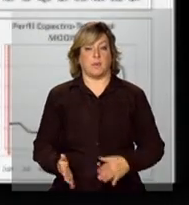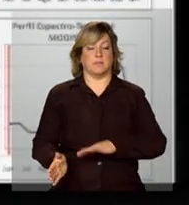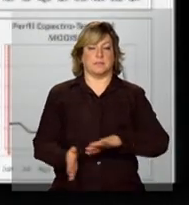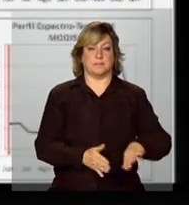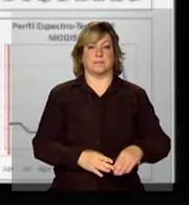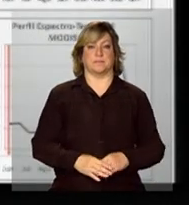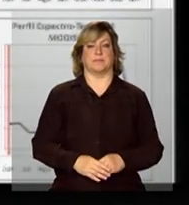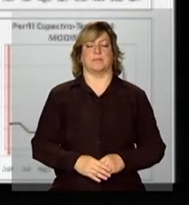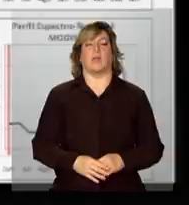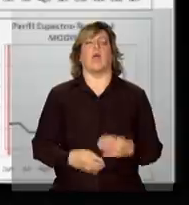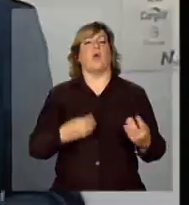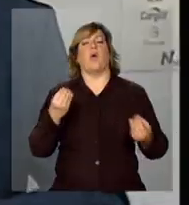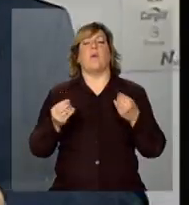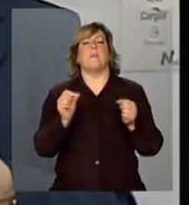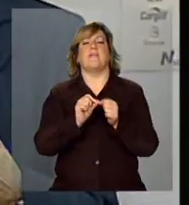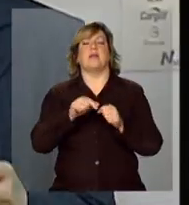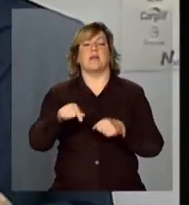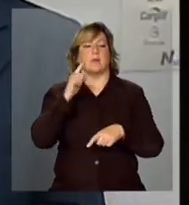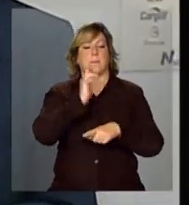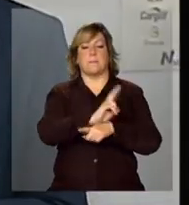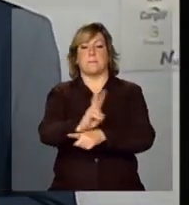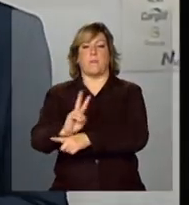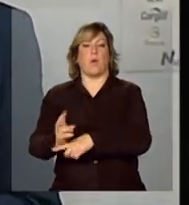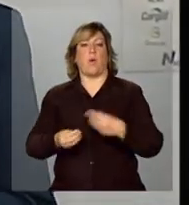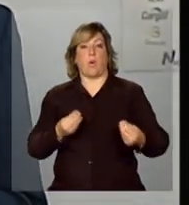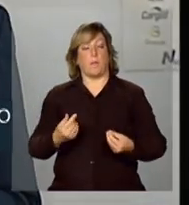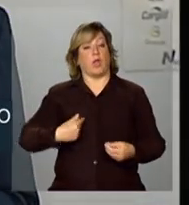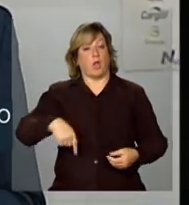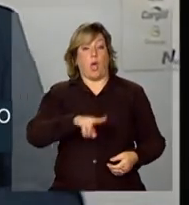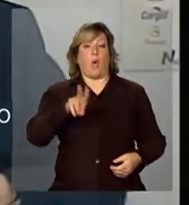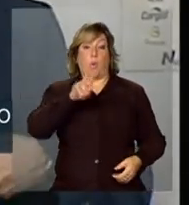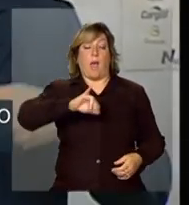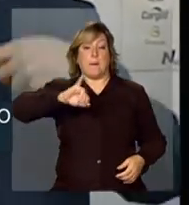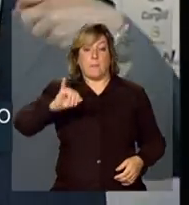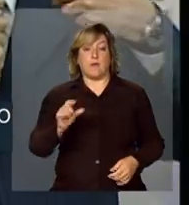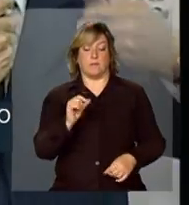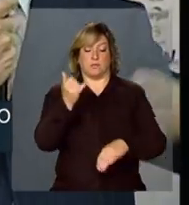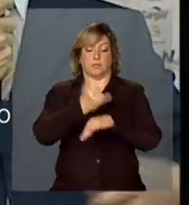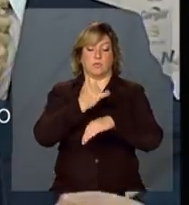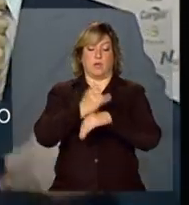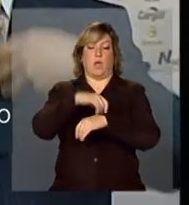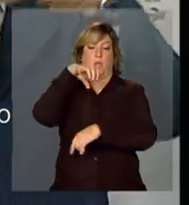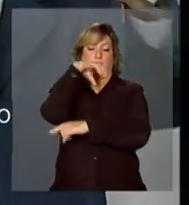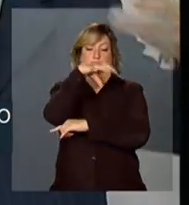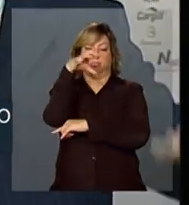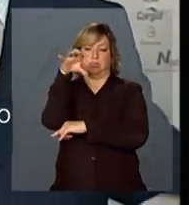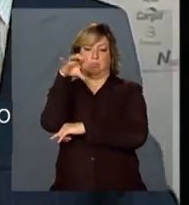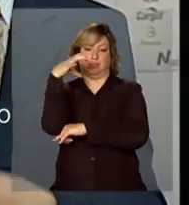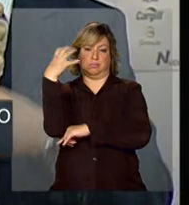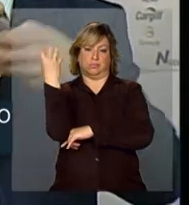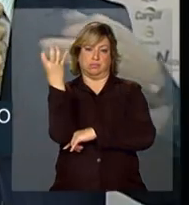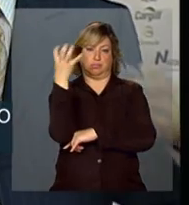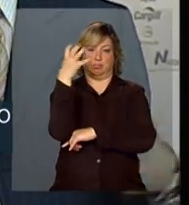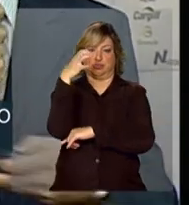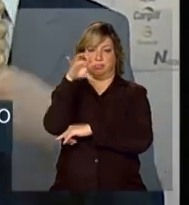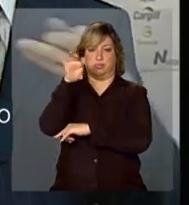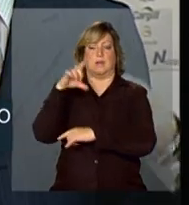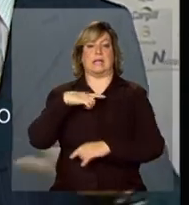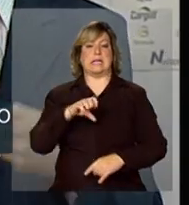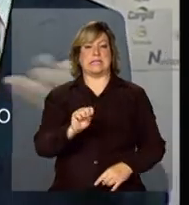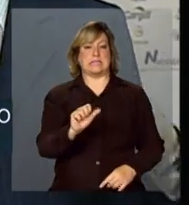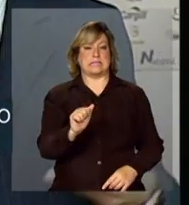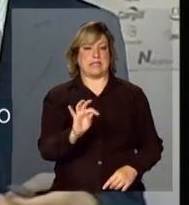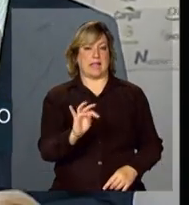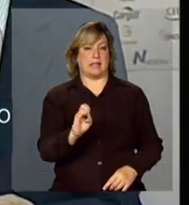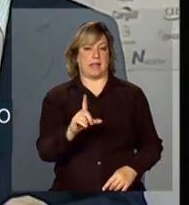Como é que é feito, então, esse monitoramento? A gente utiliza imagens de satélites que passam diariamente sobre todo o globo